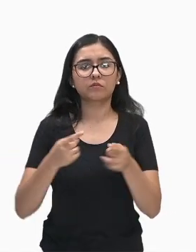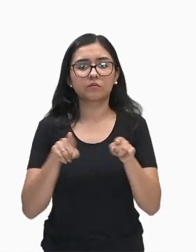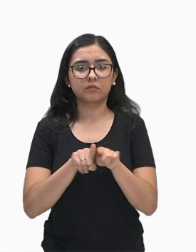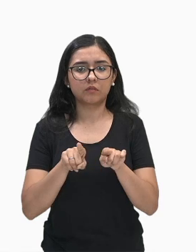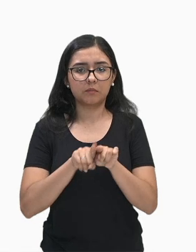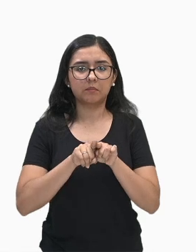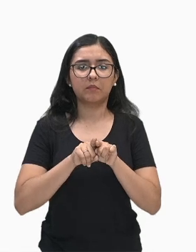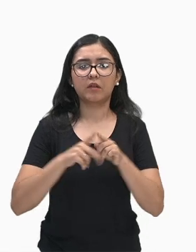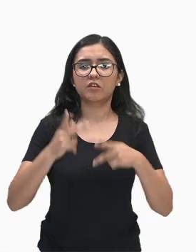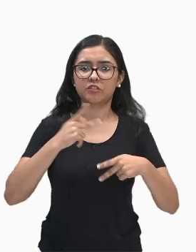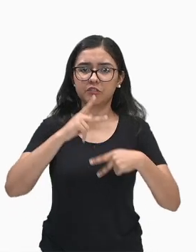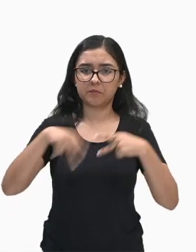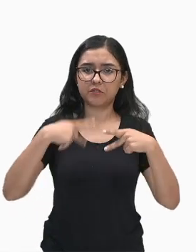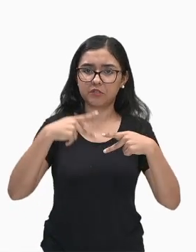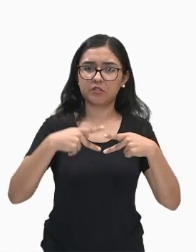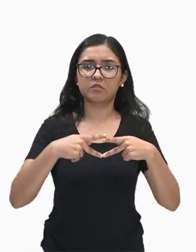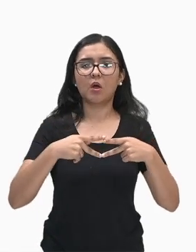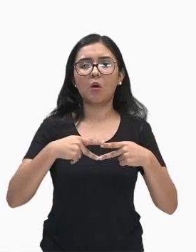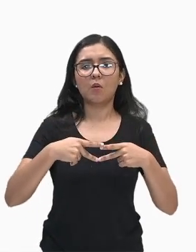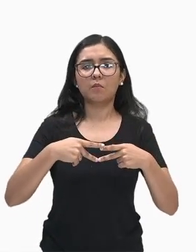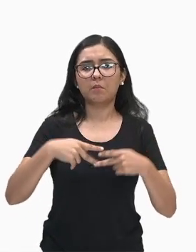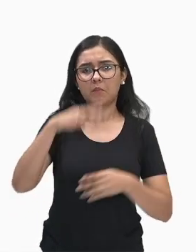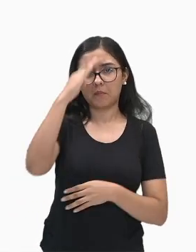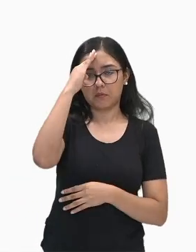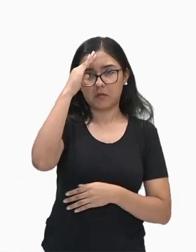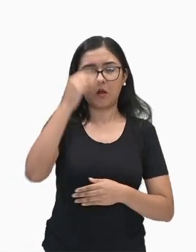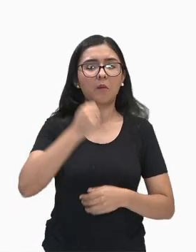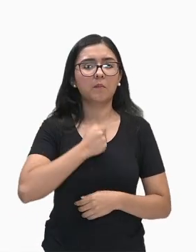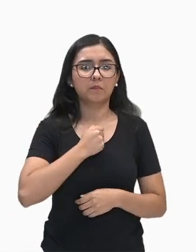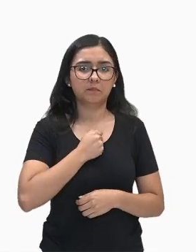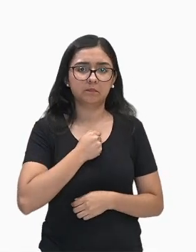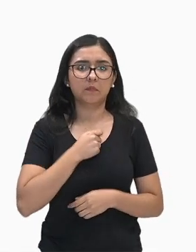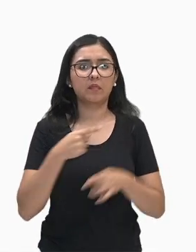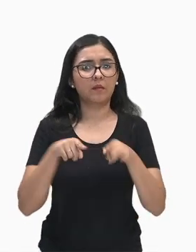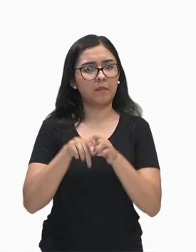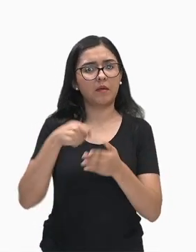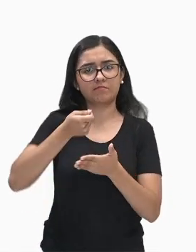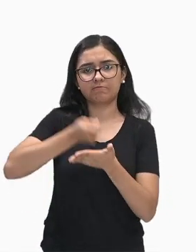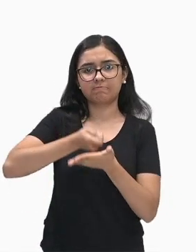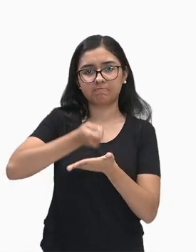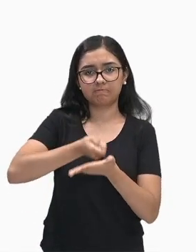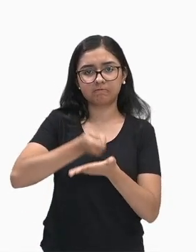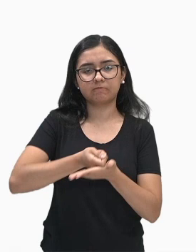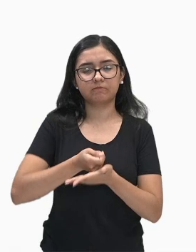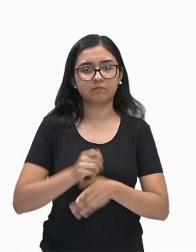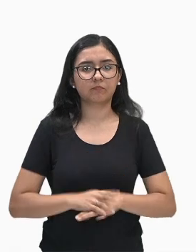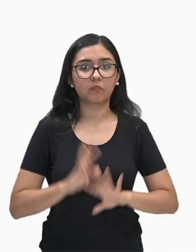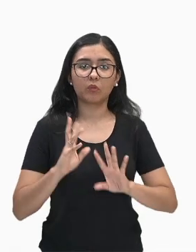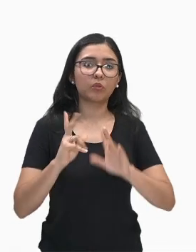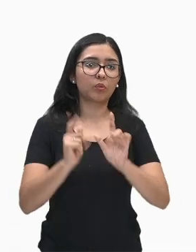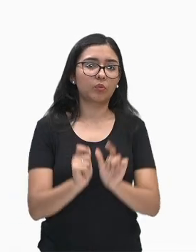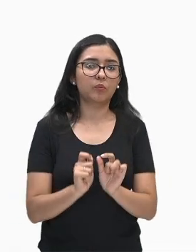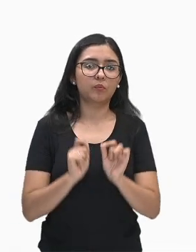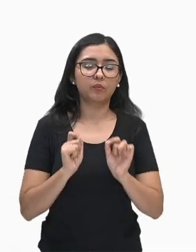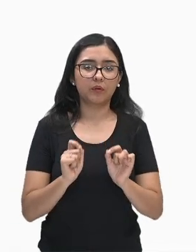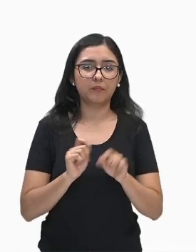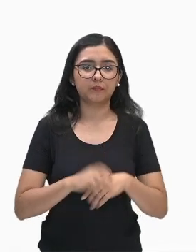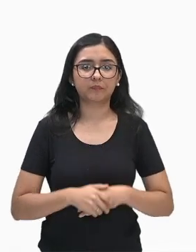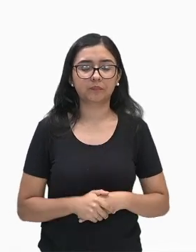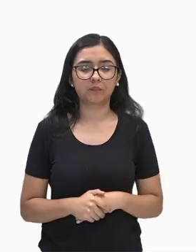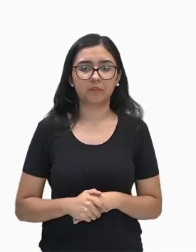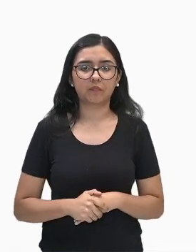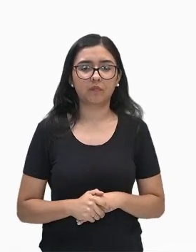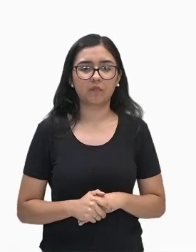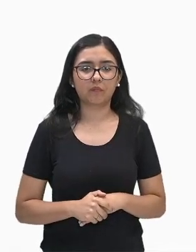uma administração militar arbitrária e opressiva. Tudo isso desagradou